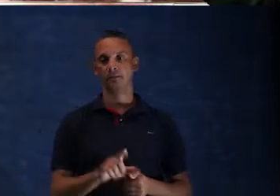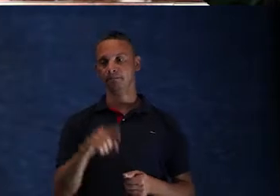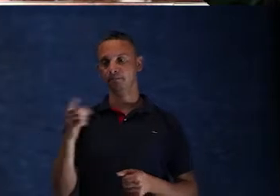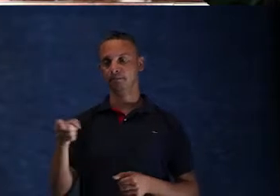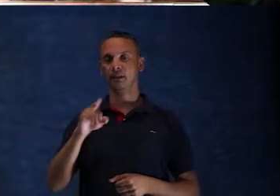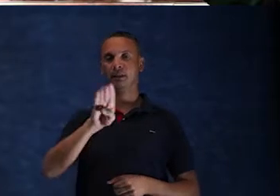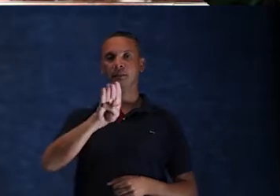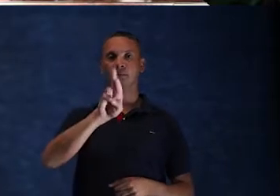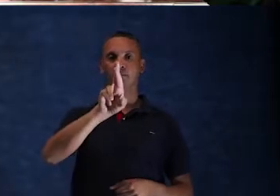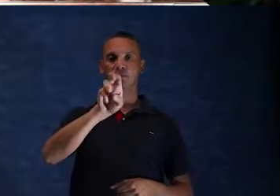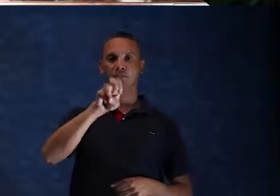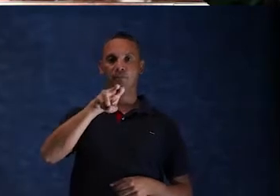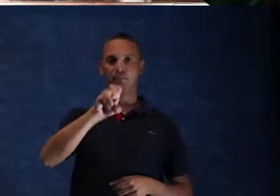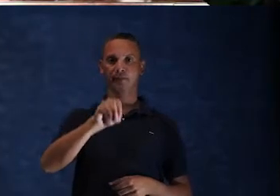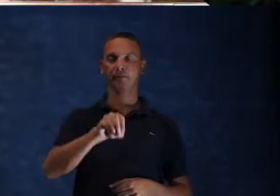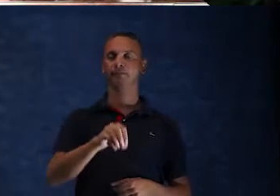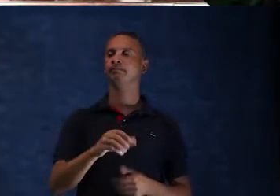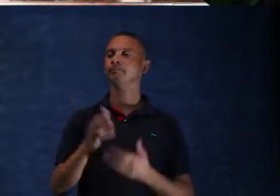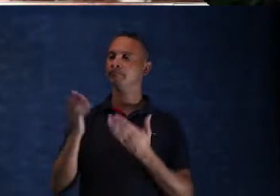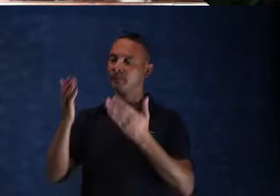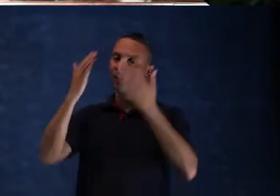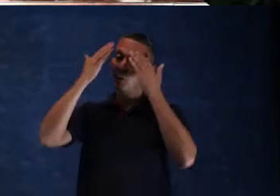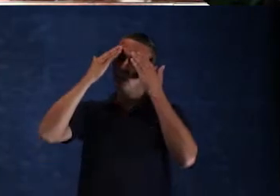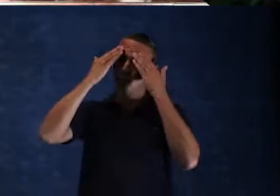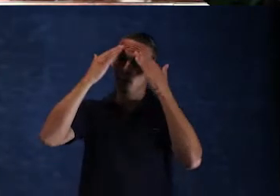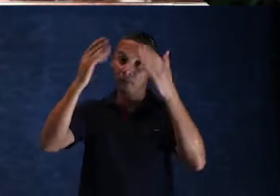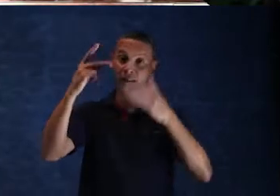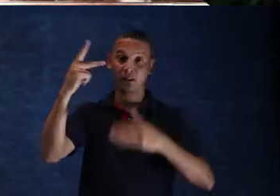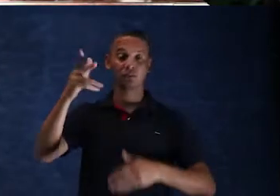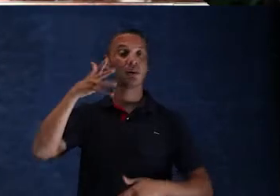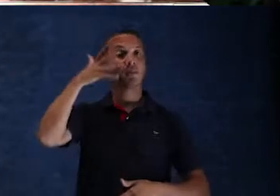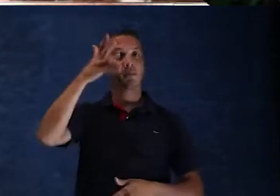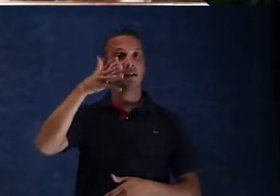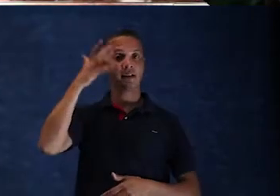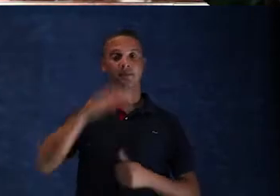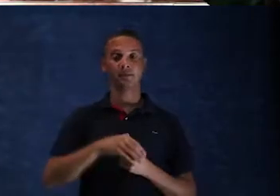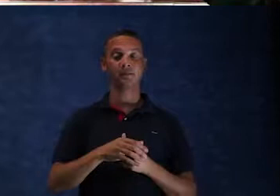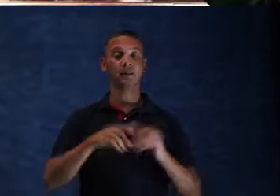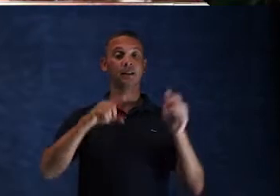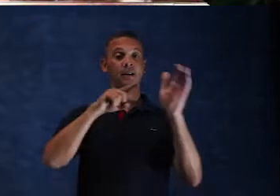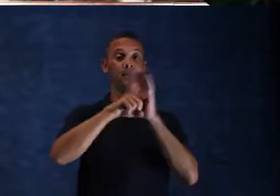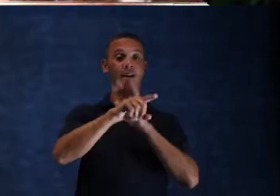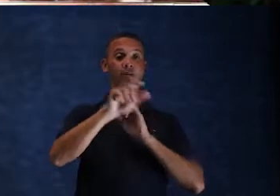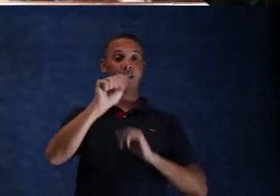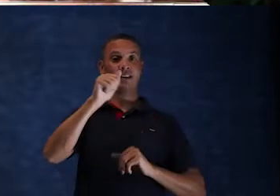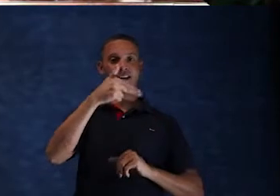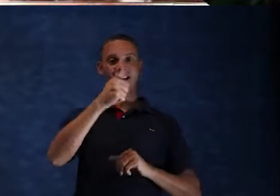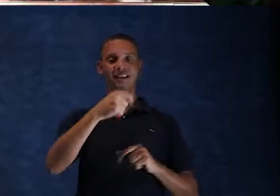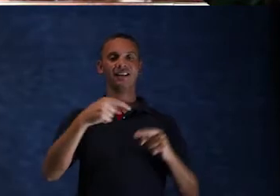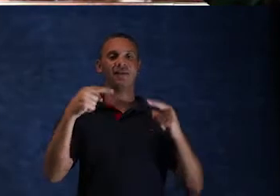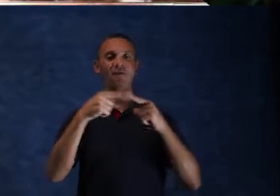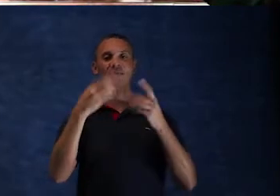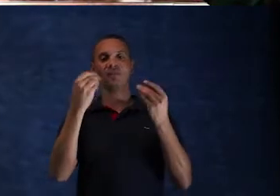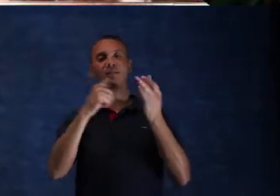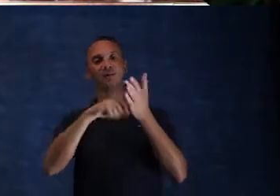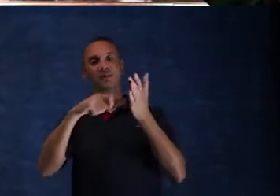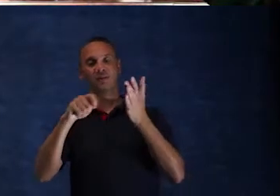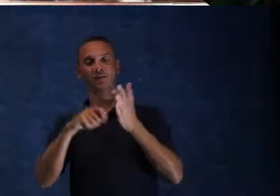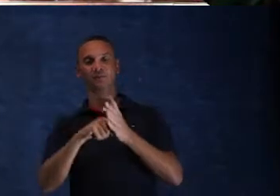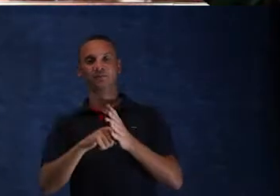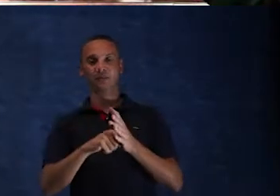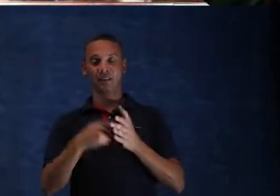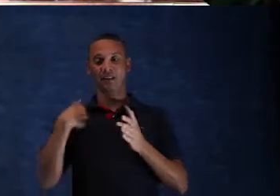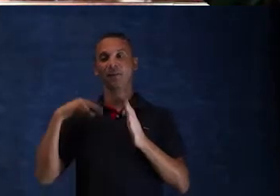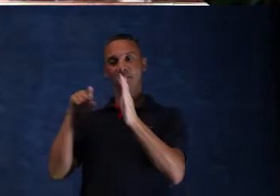Bom, primeiro eu quero agradecer imensamente, Elisa, a sua palestra. E a pergunta da Ana está muito voltada assim, para o escritor, e a minha, em contrapartida, é o